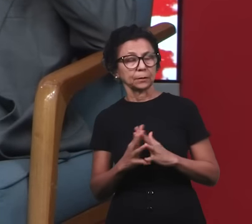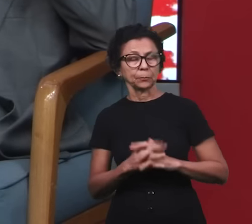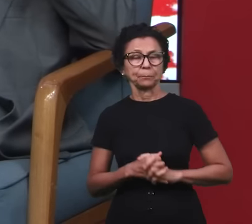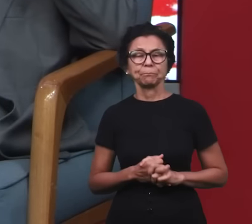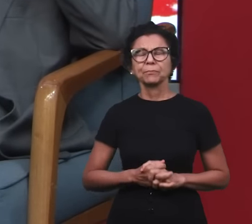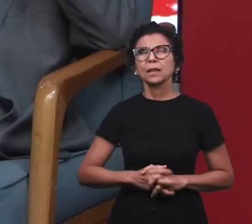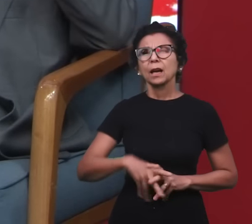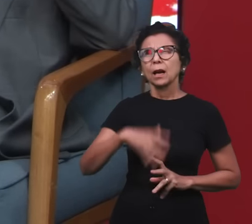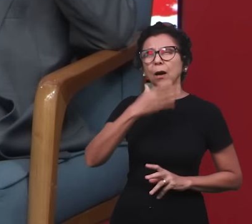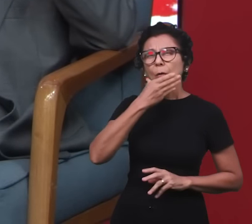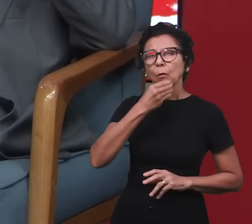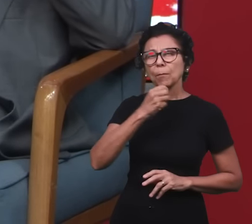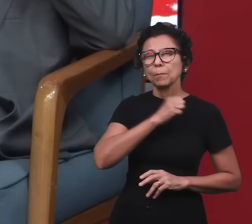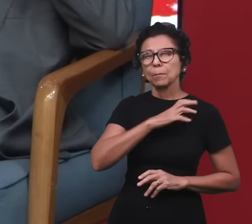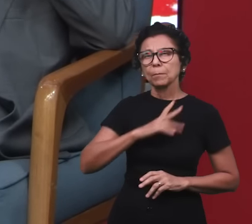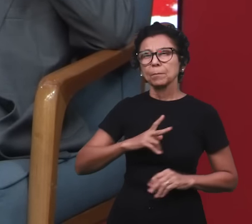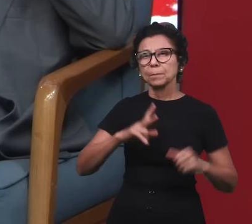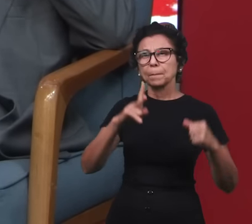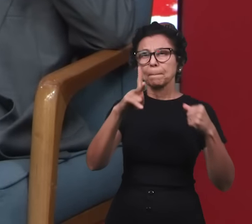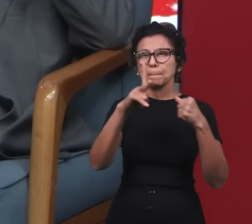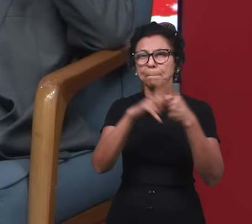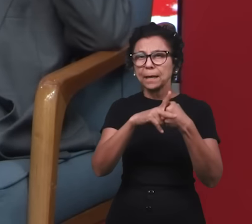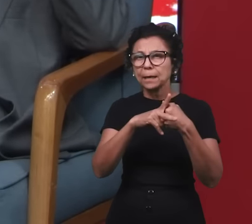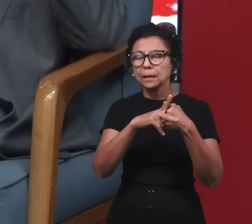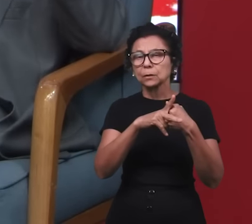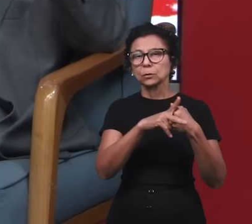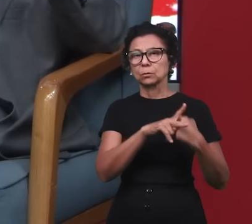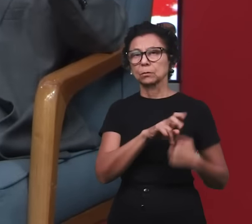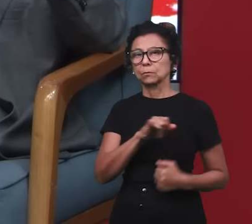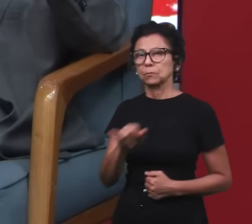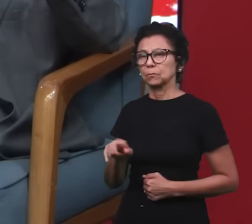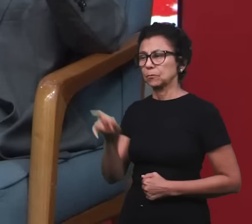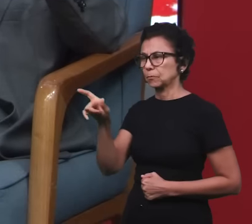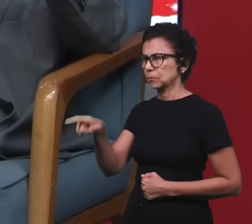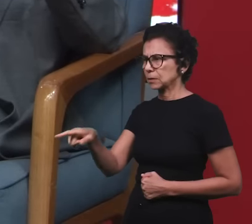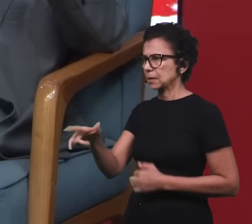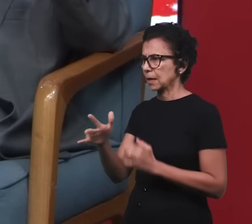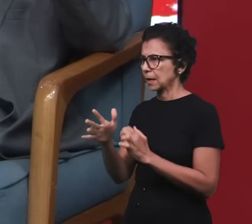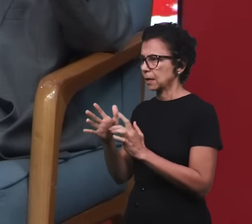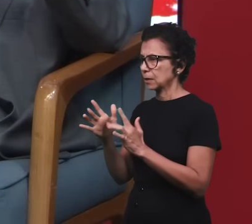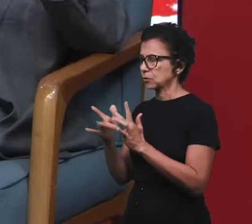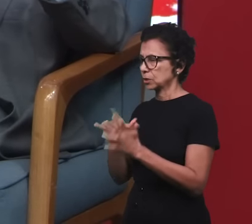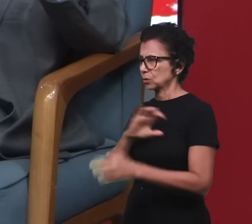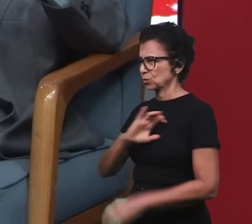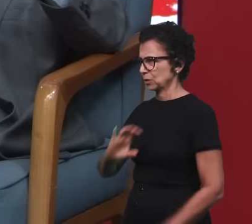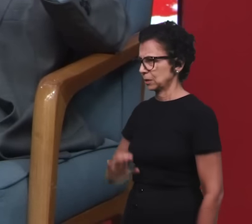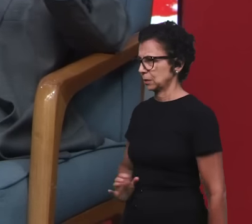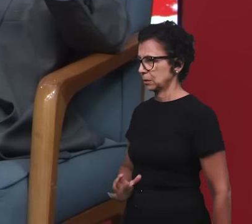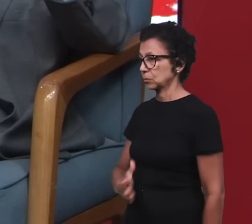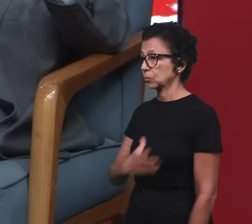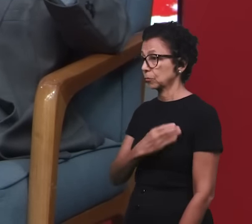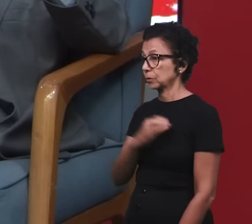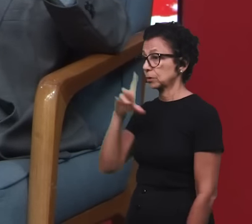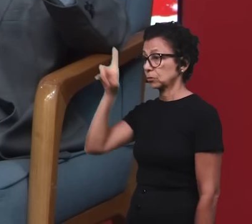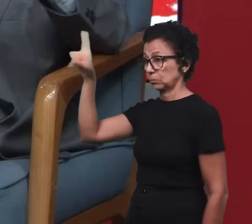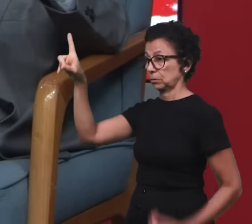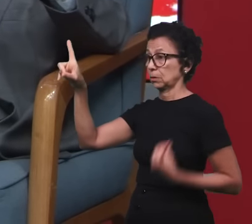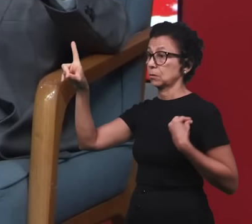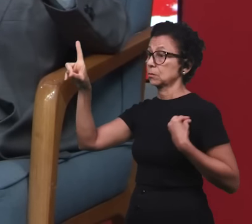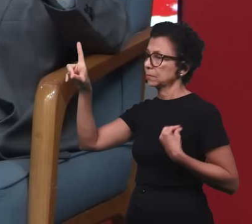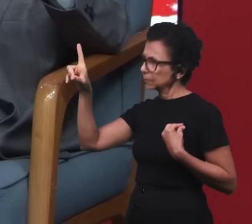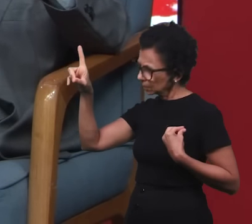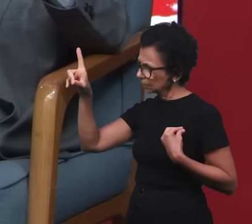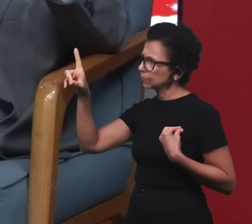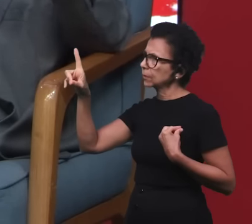Pedro tem aquela revelação, tu és o Cristo, o Filho do Deus